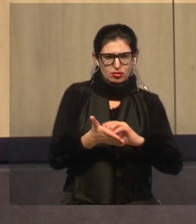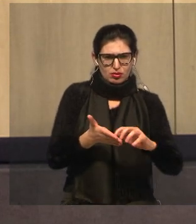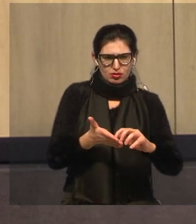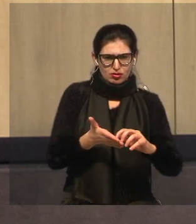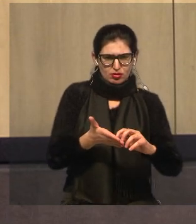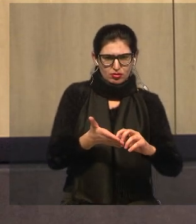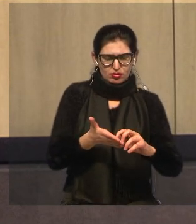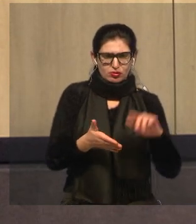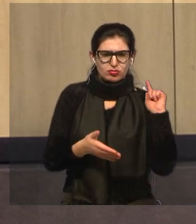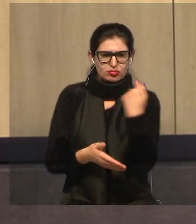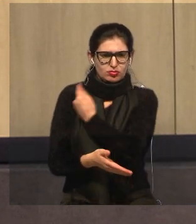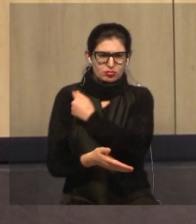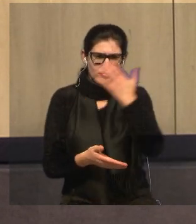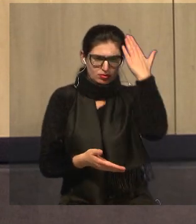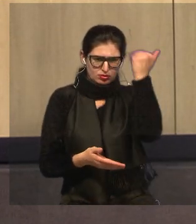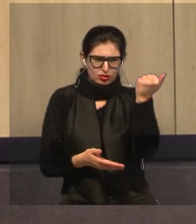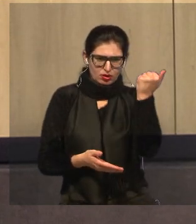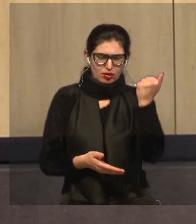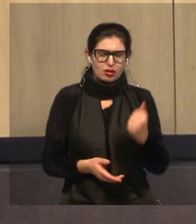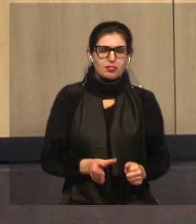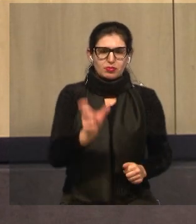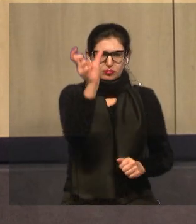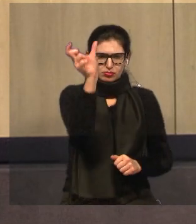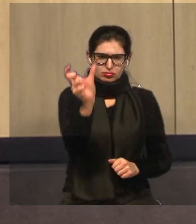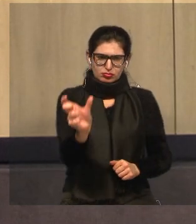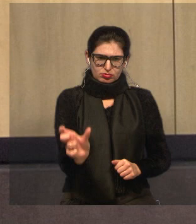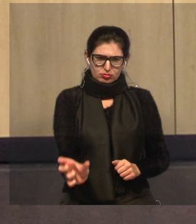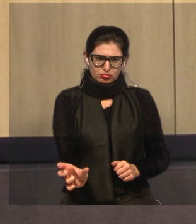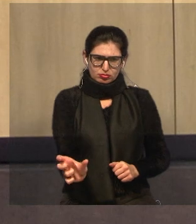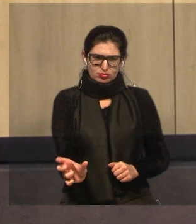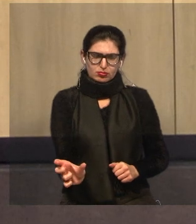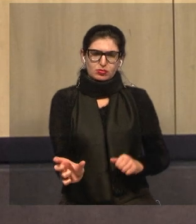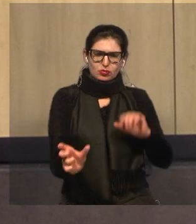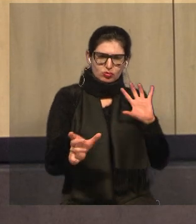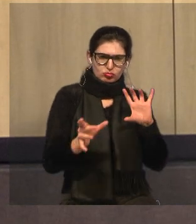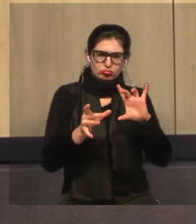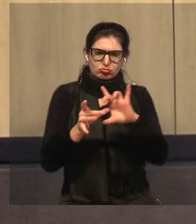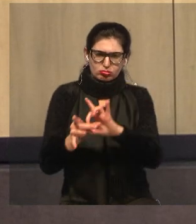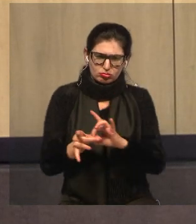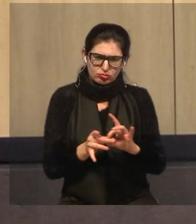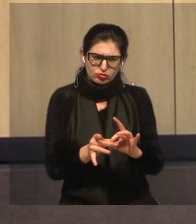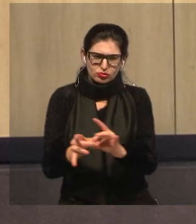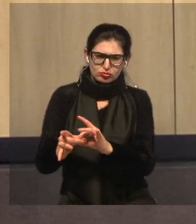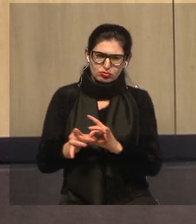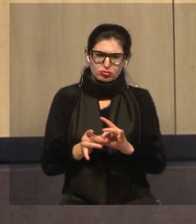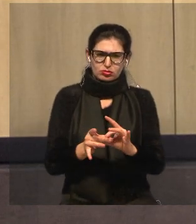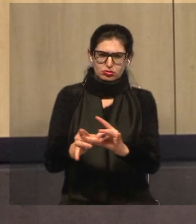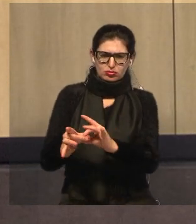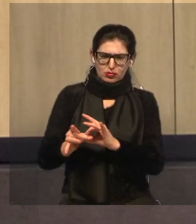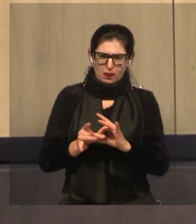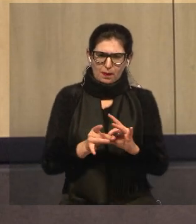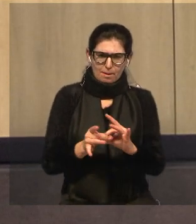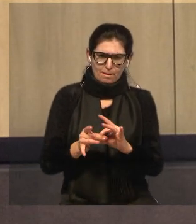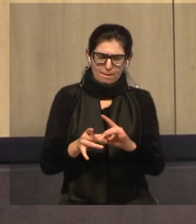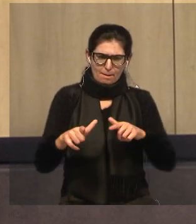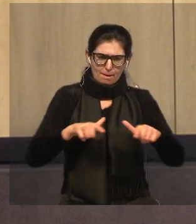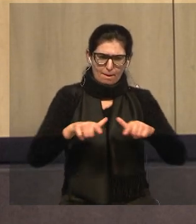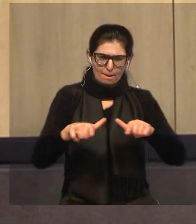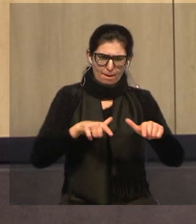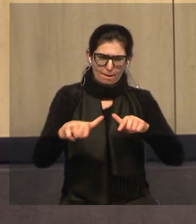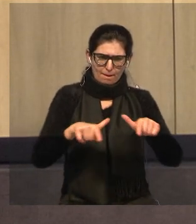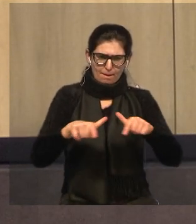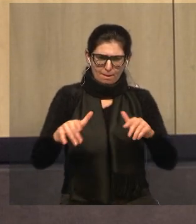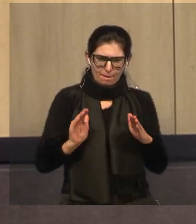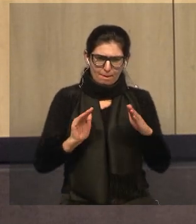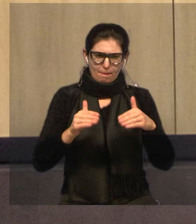que nós sabemos que está dando um exemplo de trabalhar na integração, no trabalhar no trabalho de